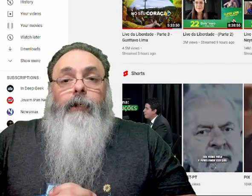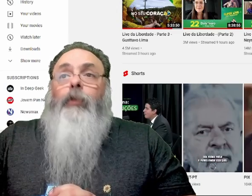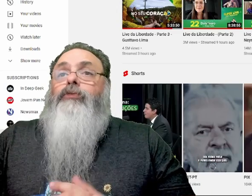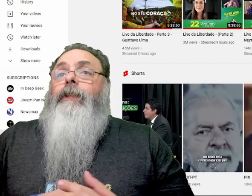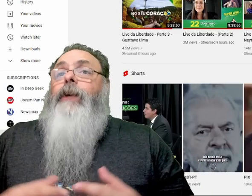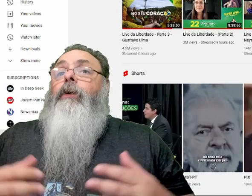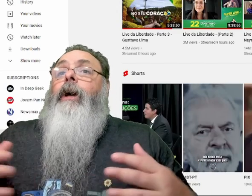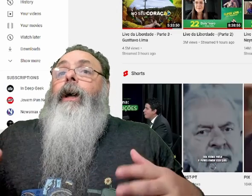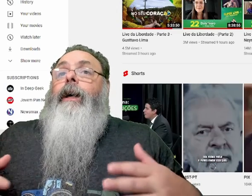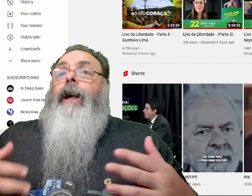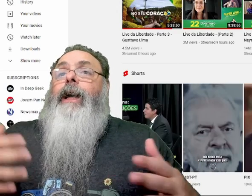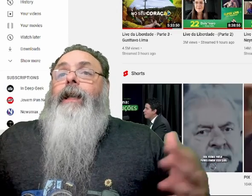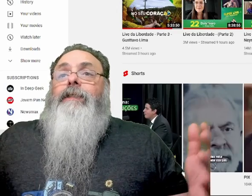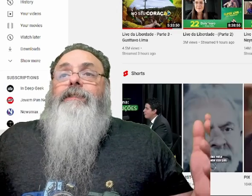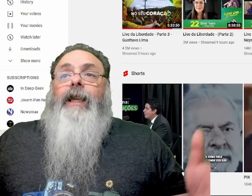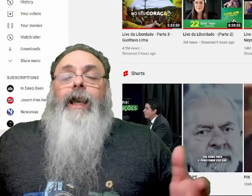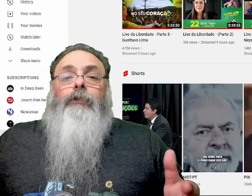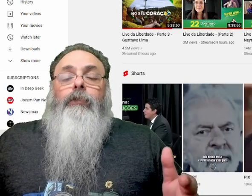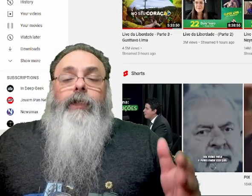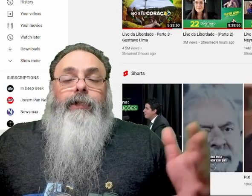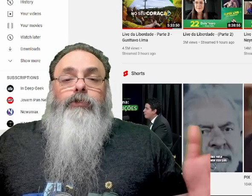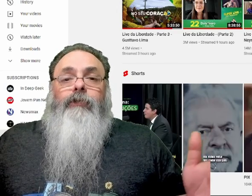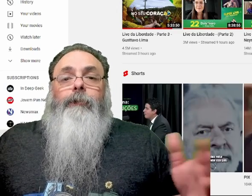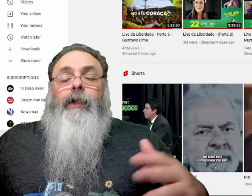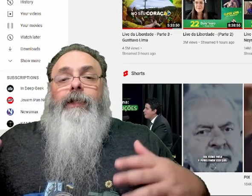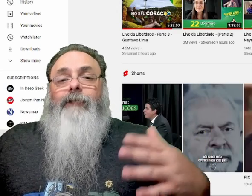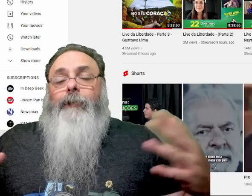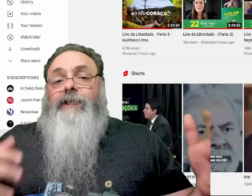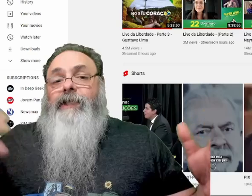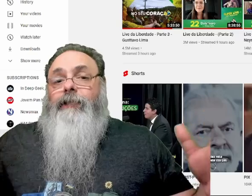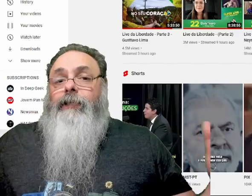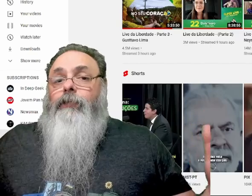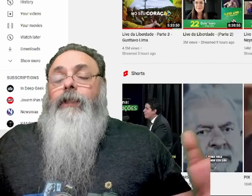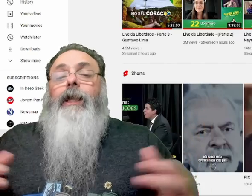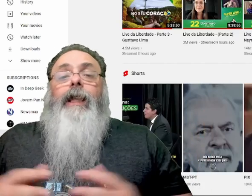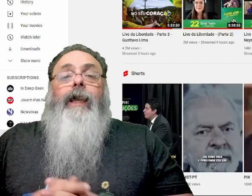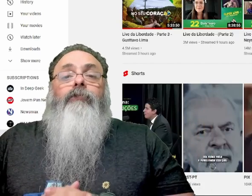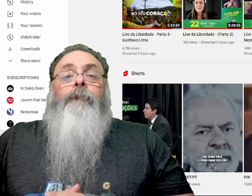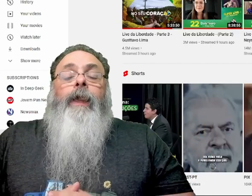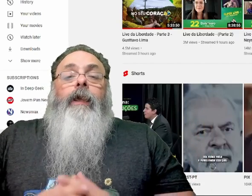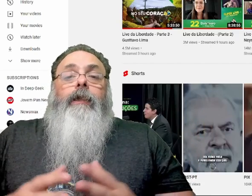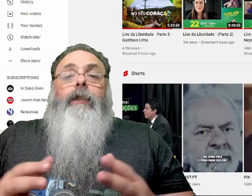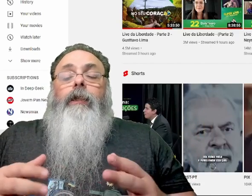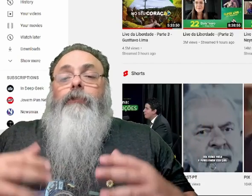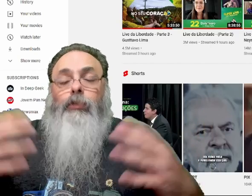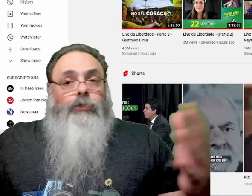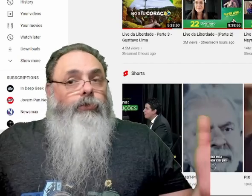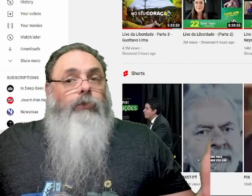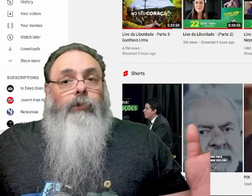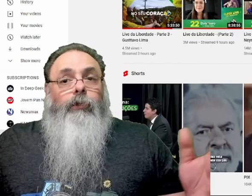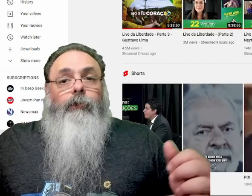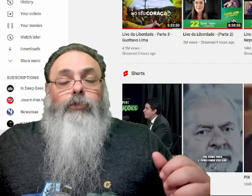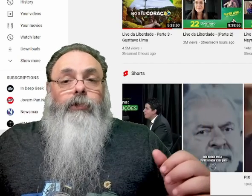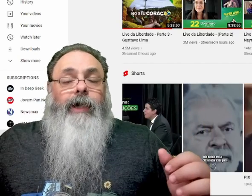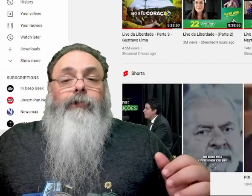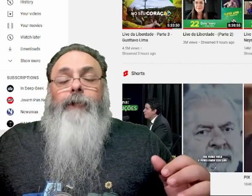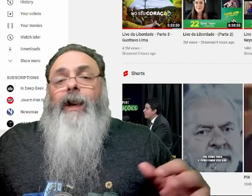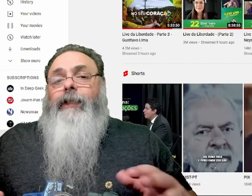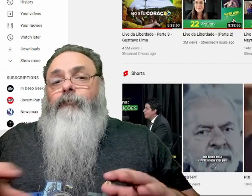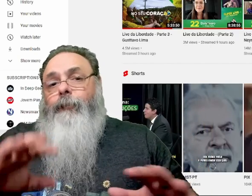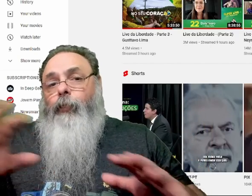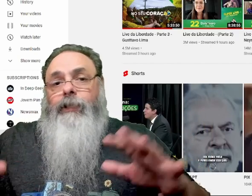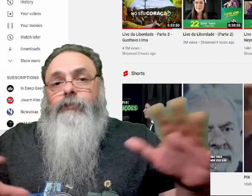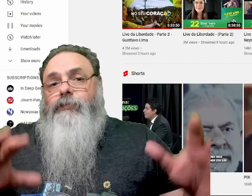bolsonaro a Carla cecato que é da Jovem Pan ela tava apresentando ali a Live e trouxe o bolsonaro